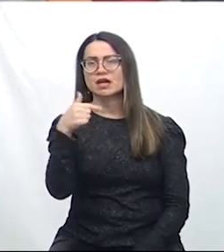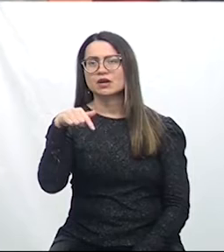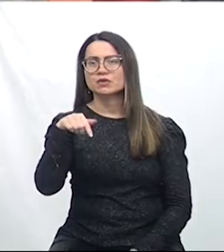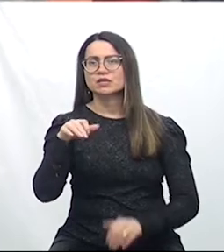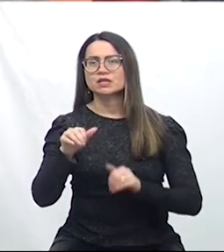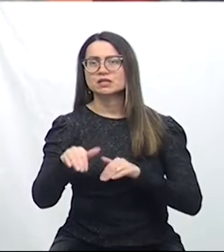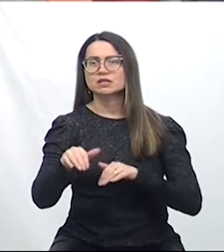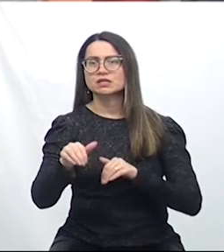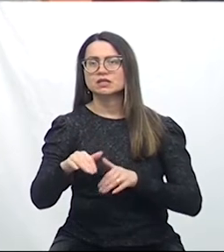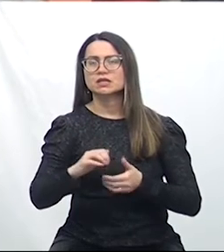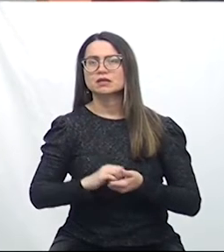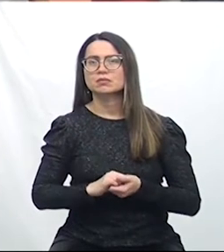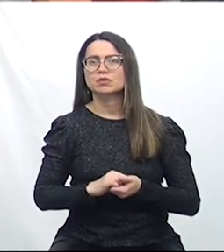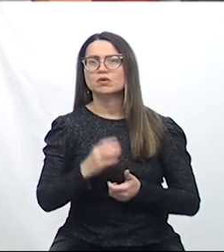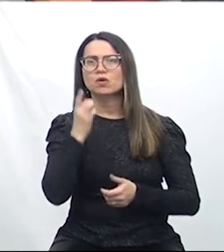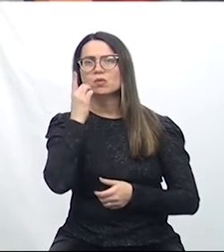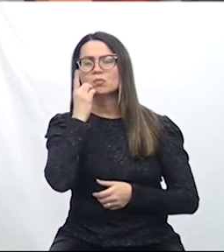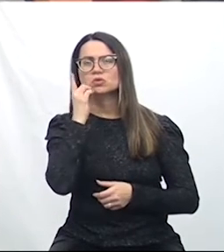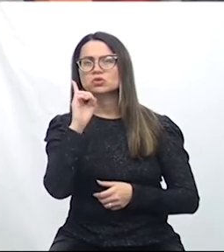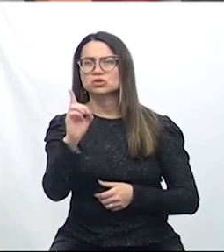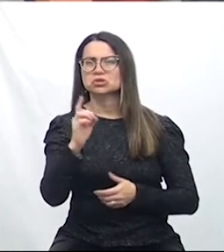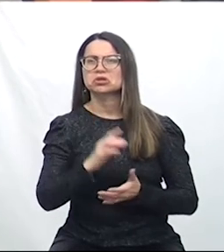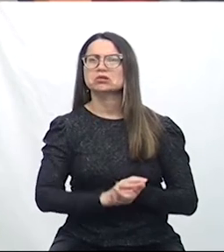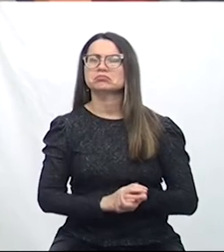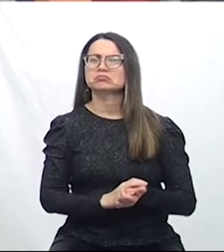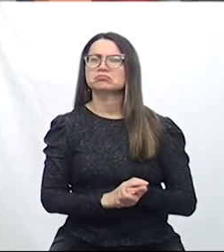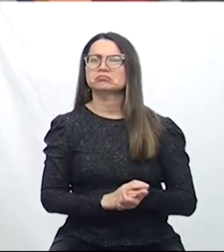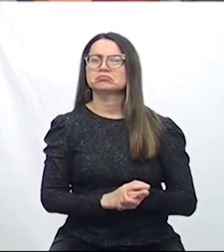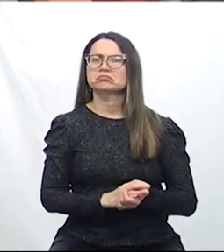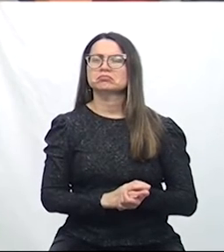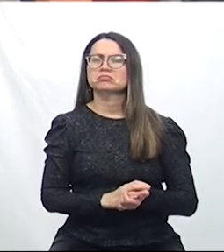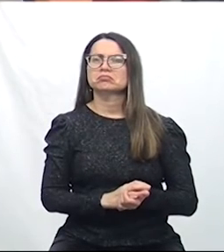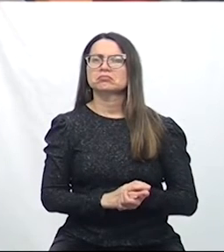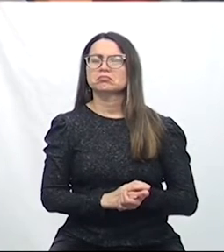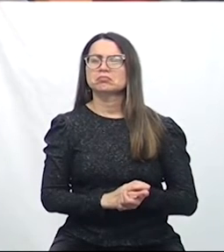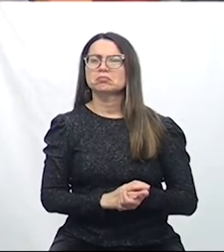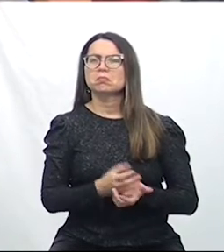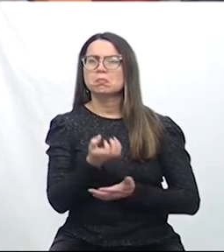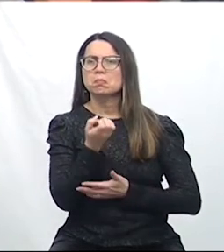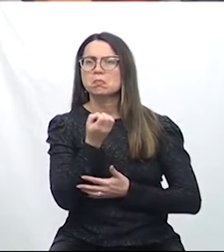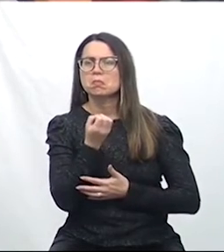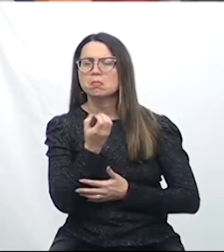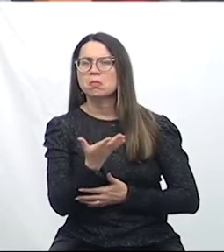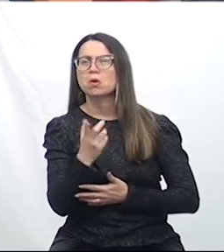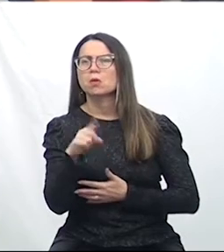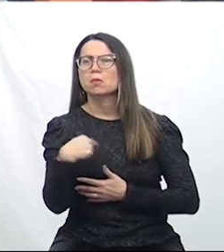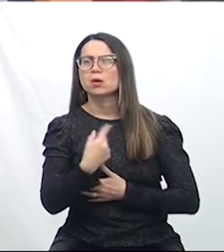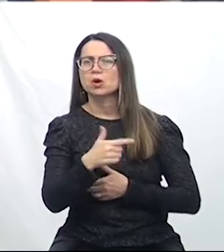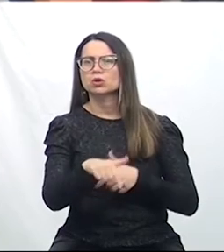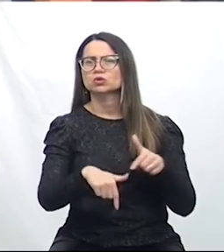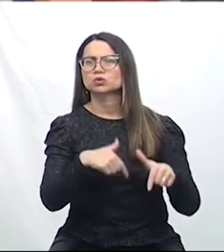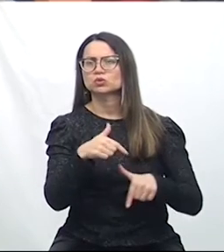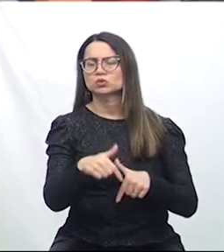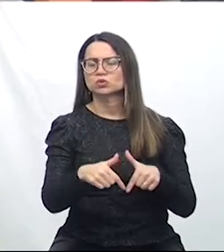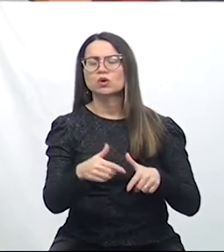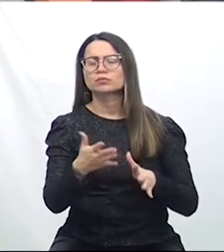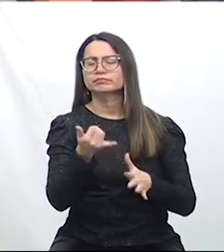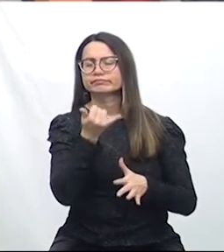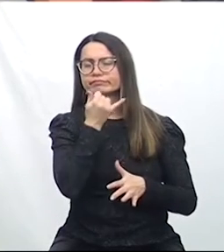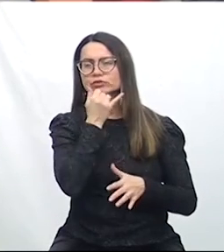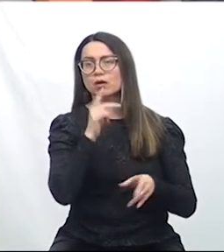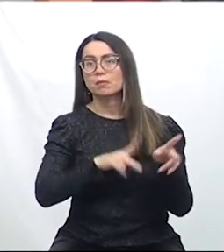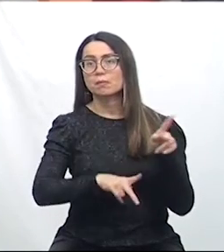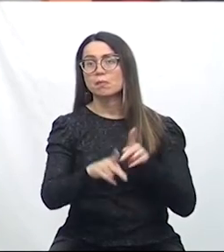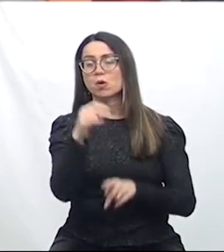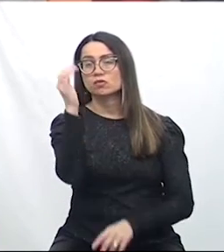setembro como um dia cívico, né? Para o nosso povo brasileiro. Eu já desfilava, eu acho que o Paulo já participou, quando o